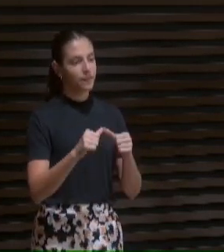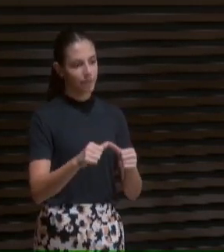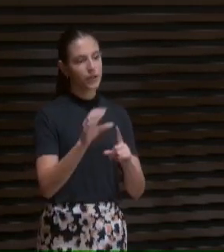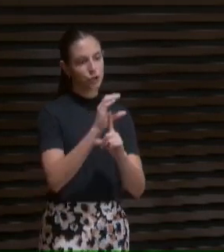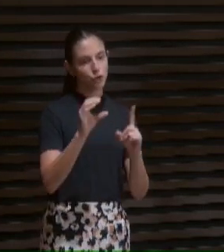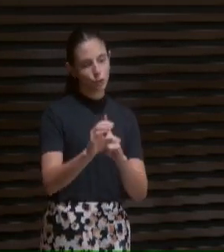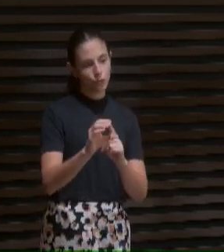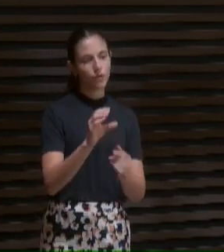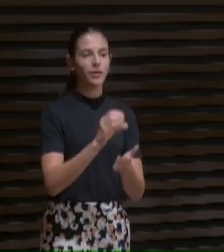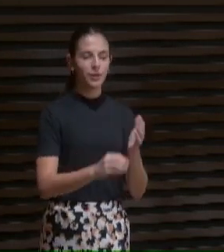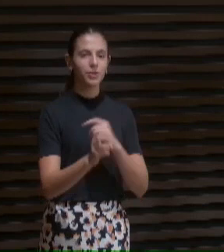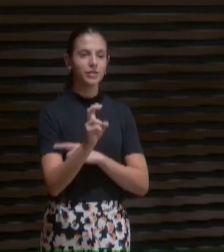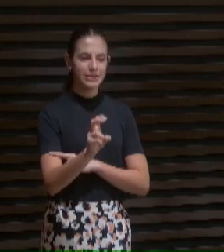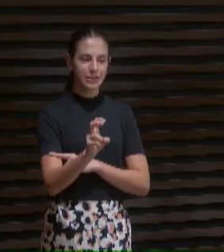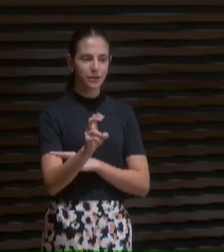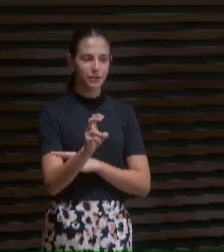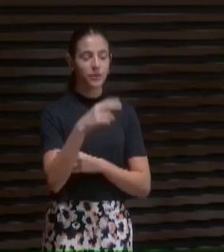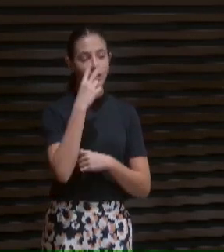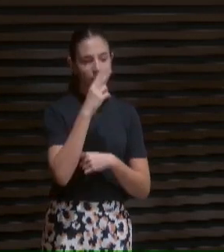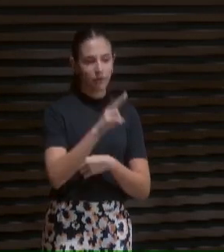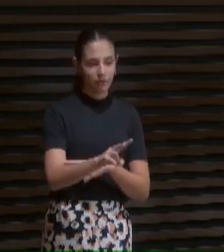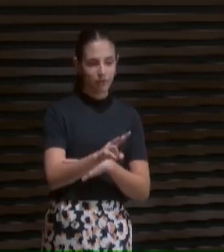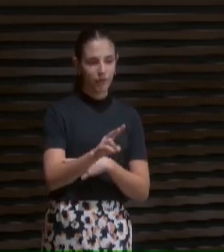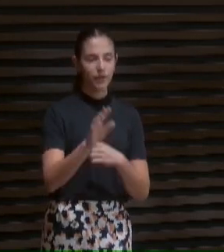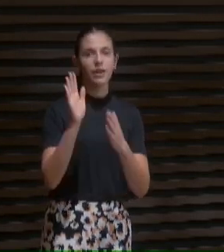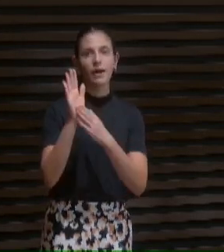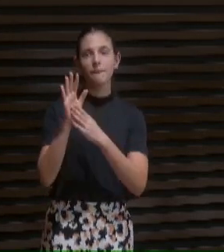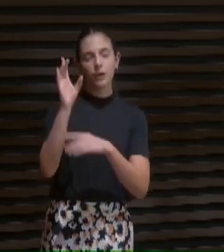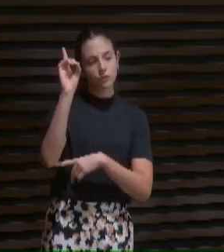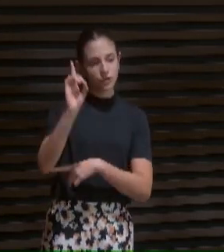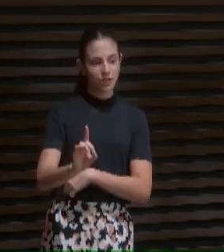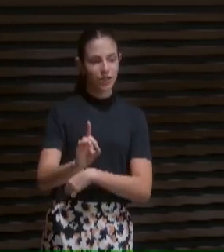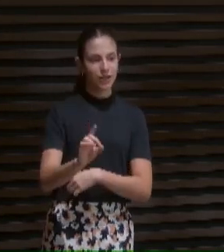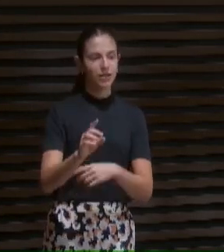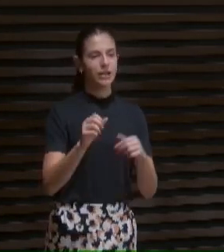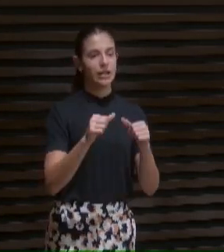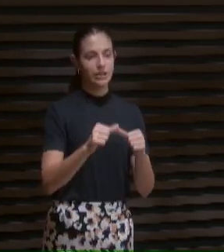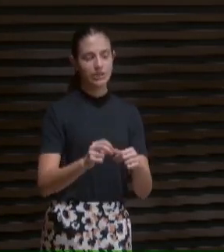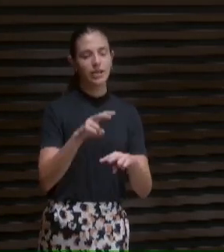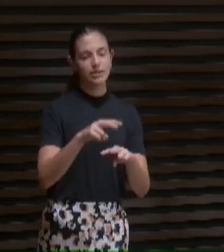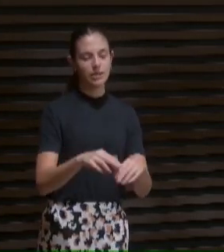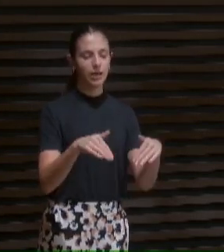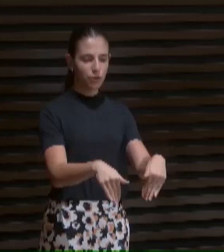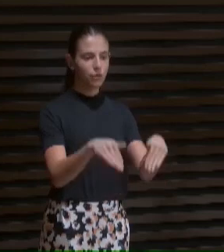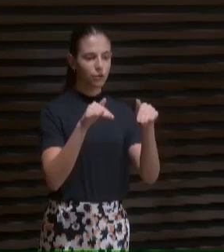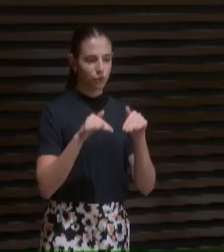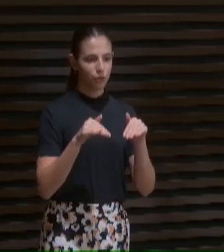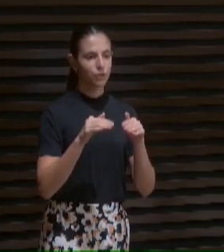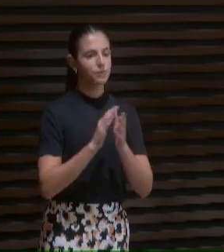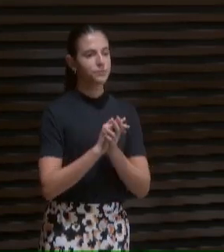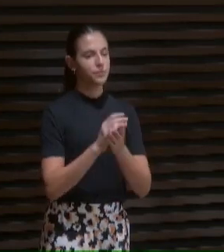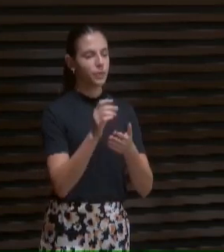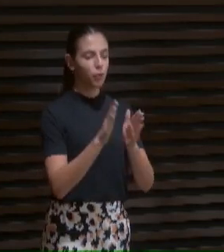Então nesse culto, ele diz, vi na mão direita daquele que está sentado no trono, um livro